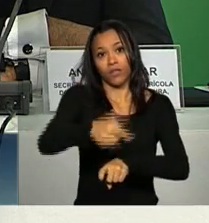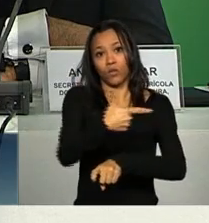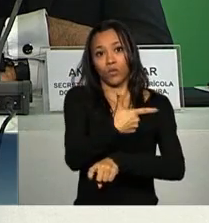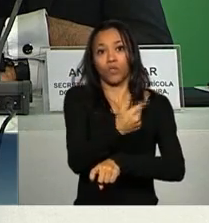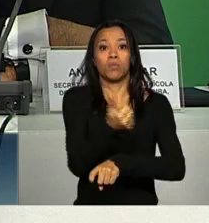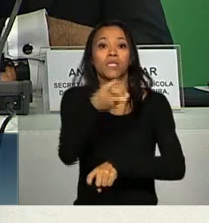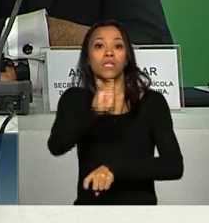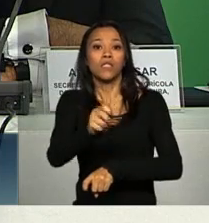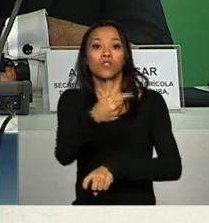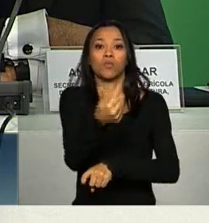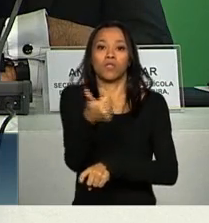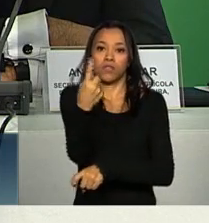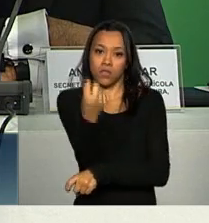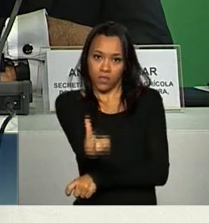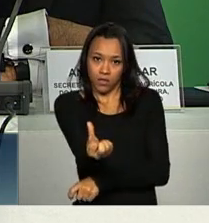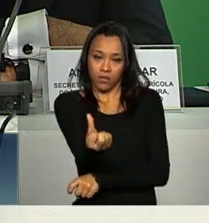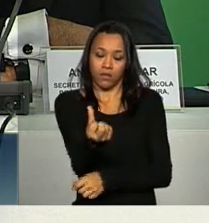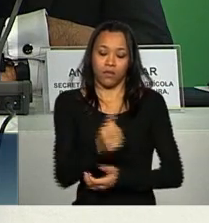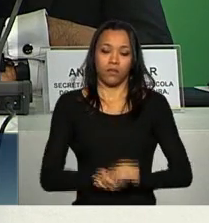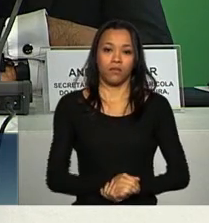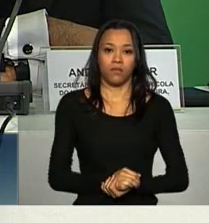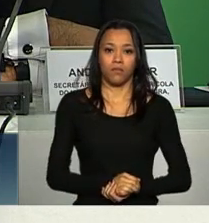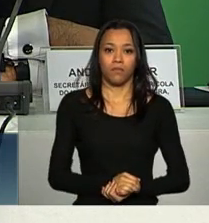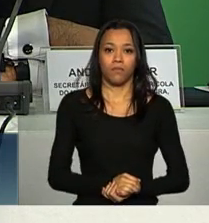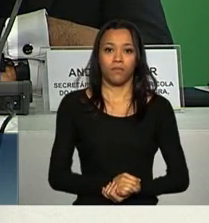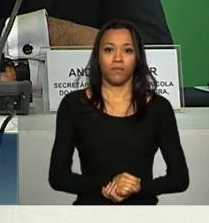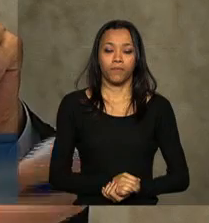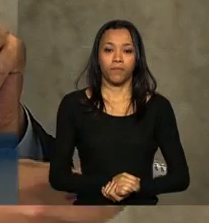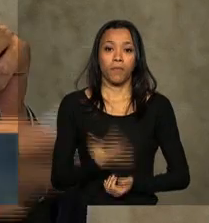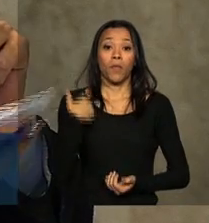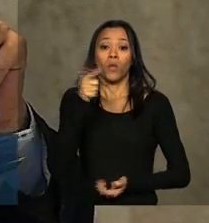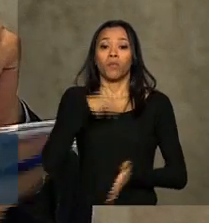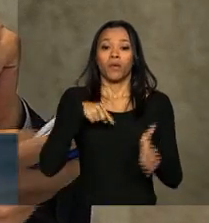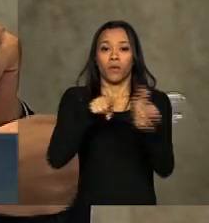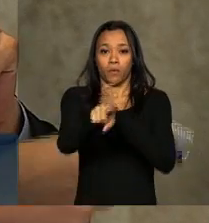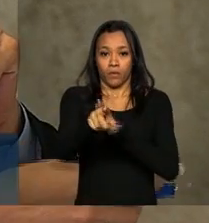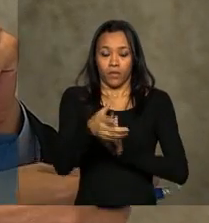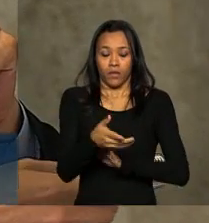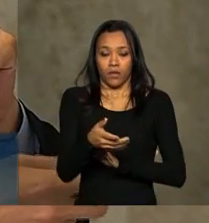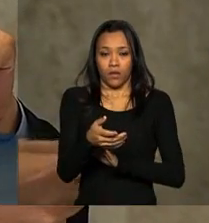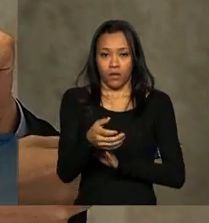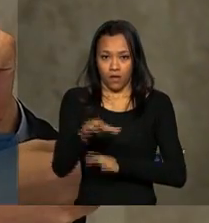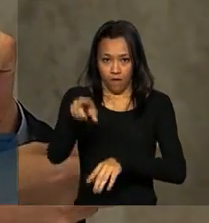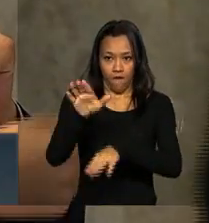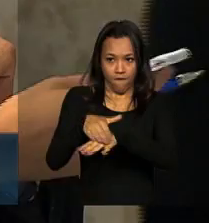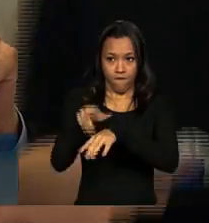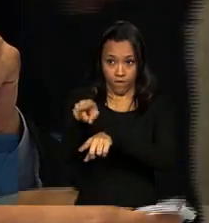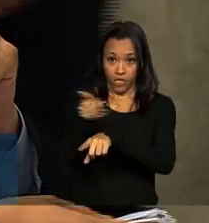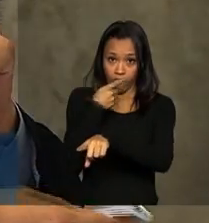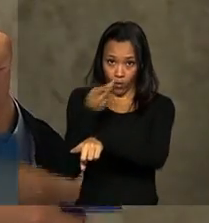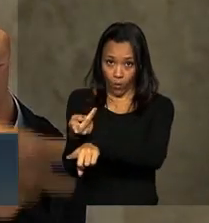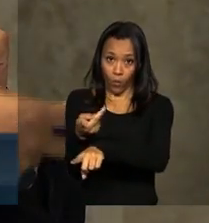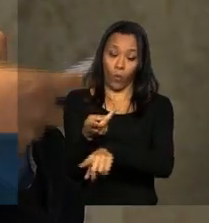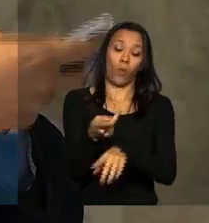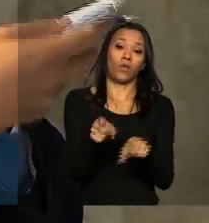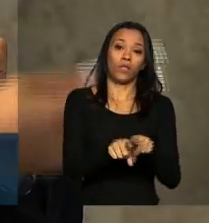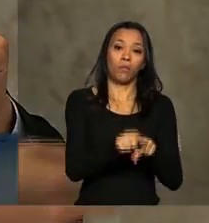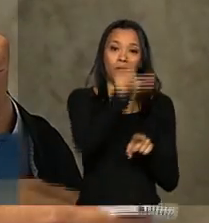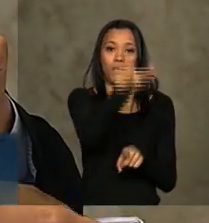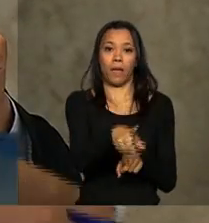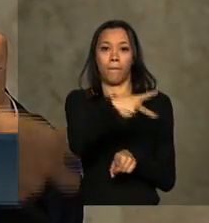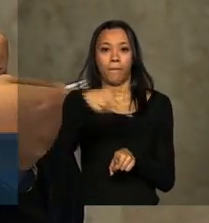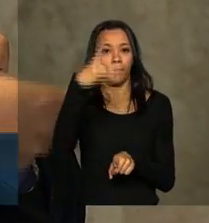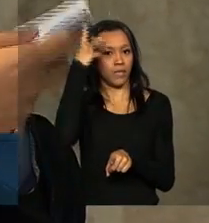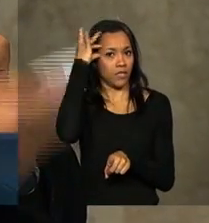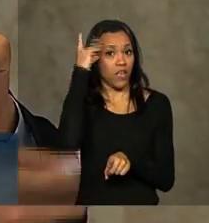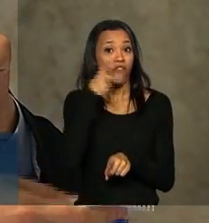Ministra, Guilherme Mazui, Jornal Zero Hora. A senhora e a presidente falaram muito em logística, né, em capacidade